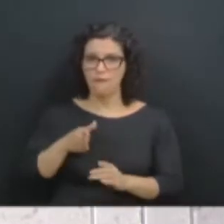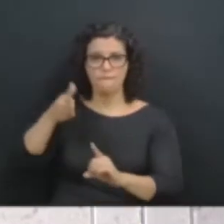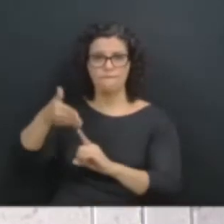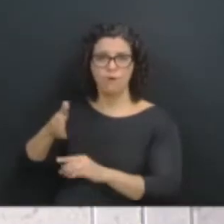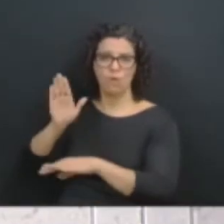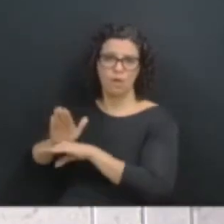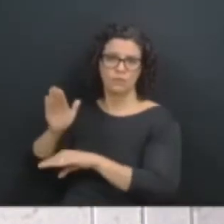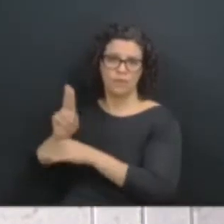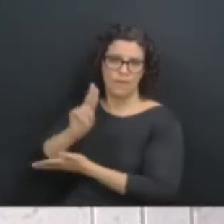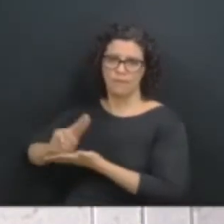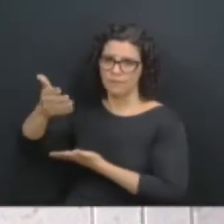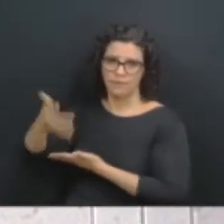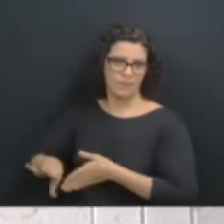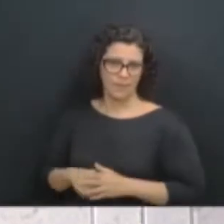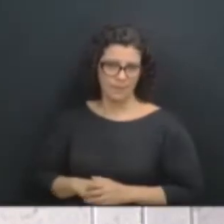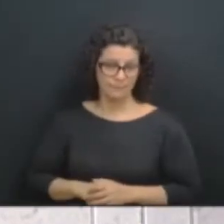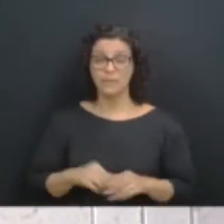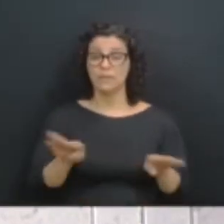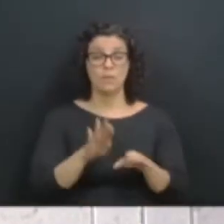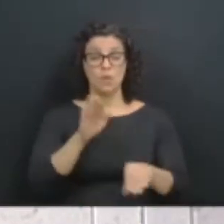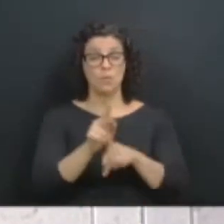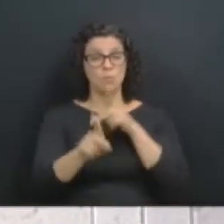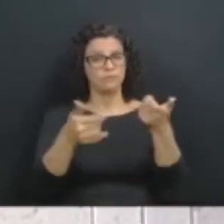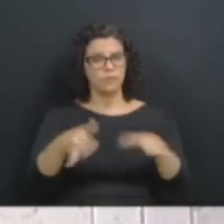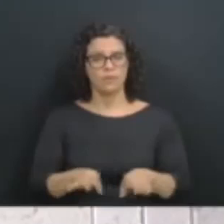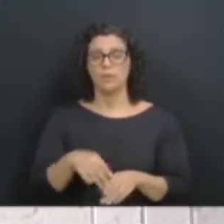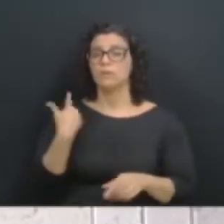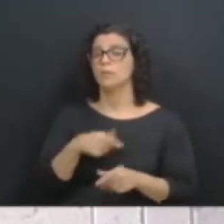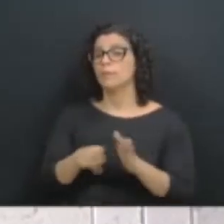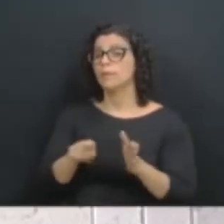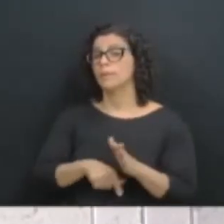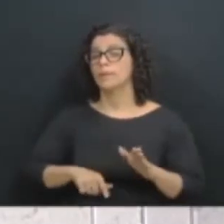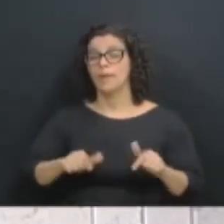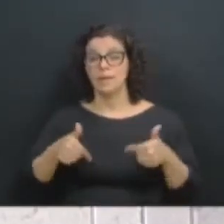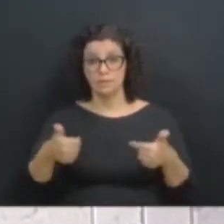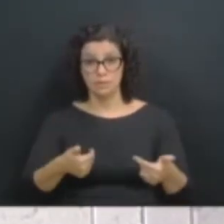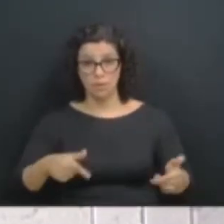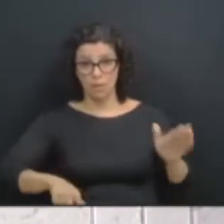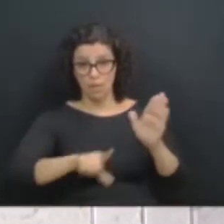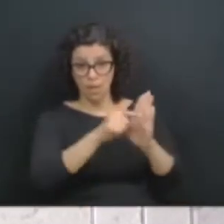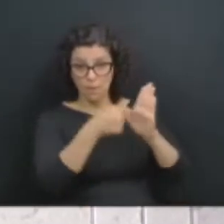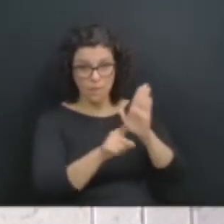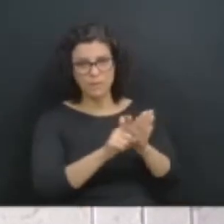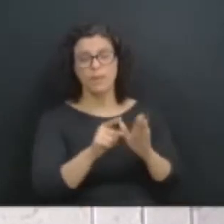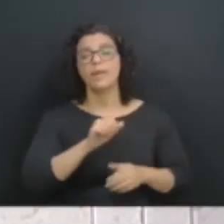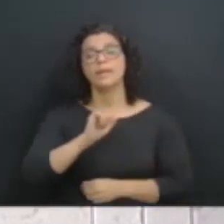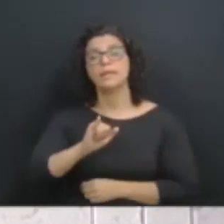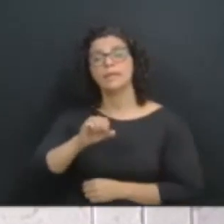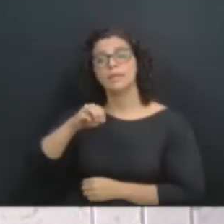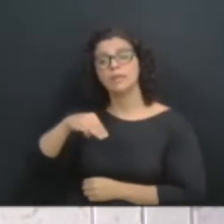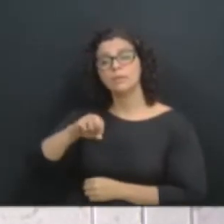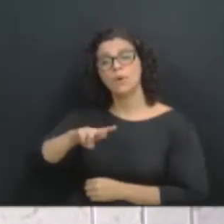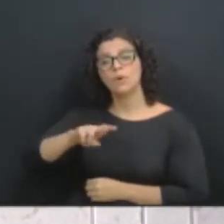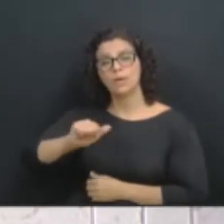com certeza, para o povo paranaense. Não se trata de um ato ilegal, é um ato imoral.